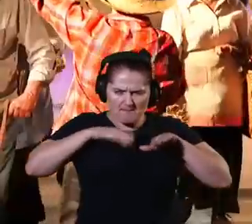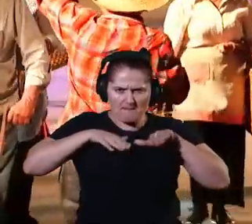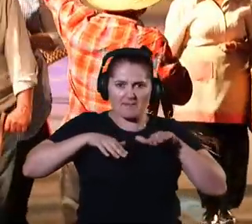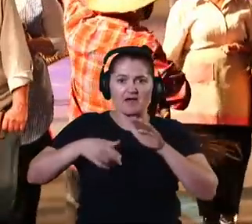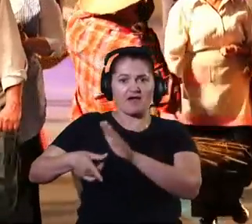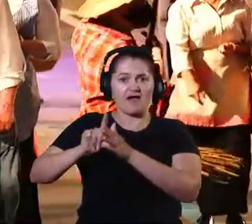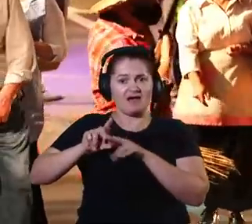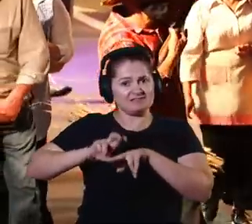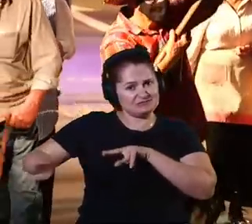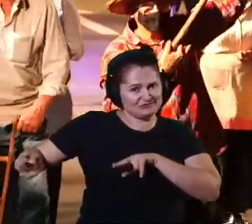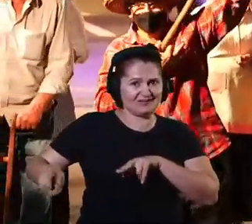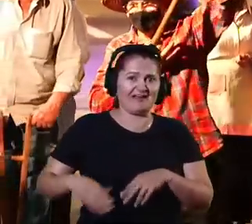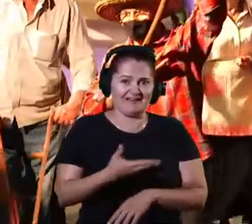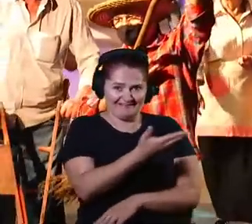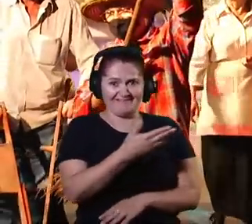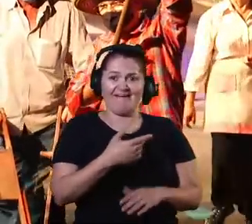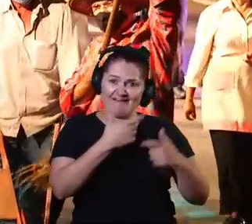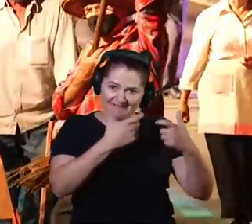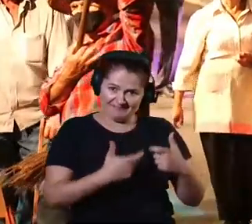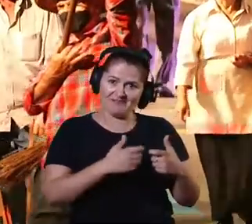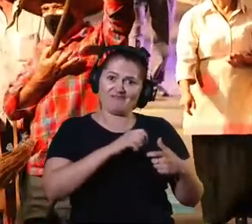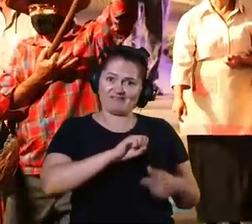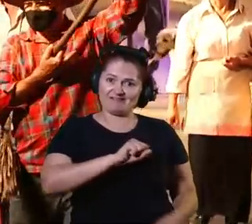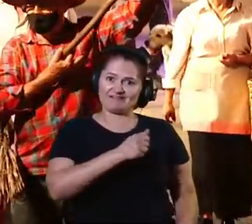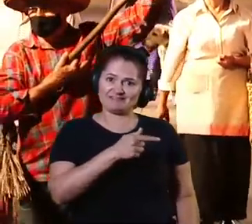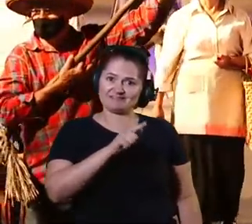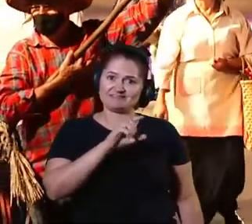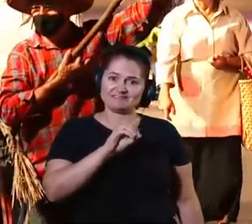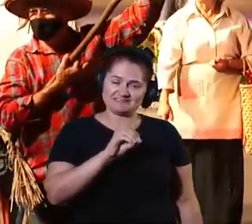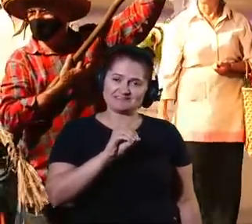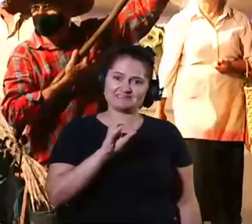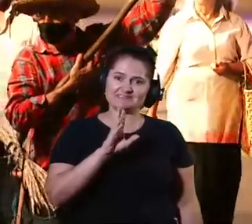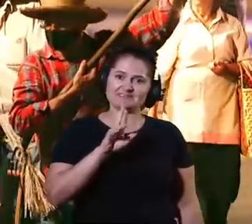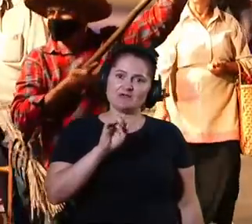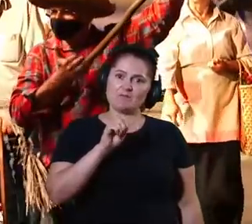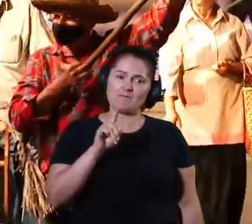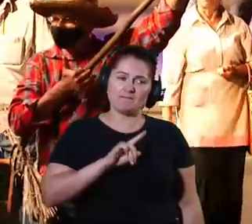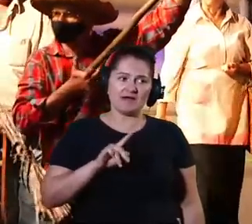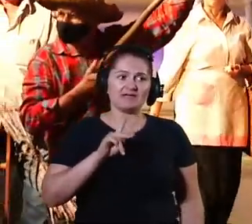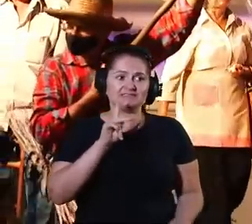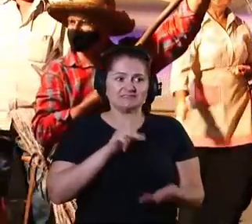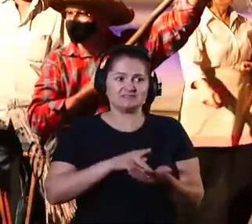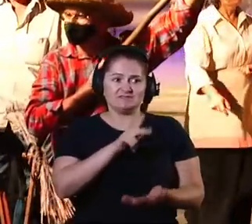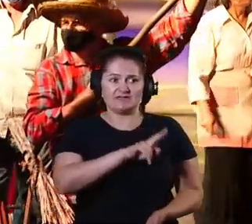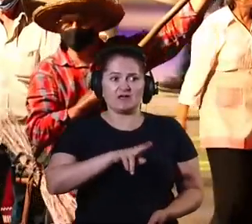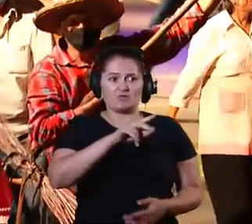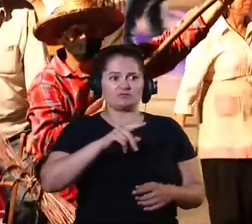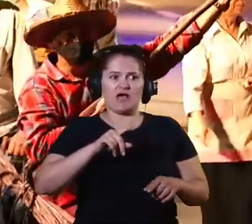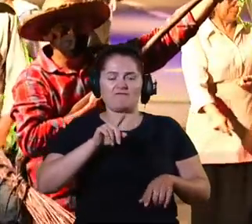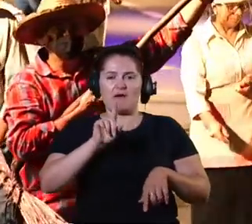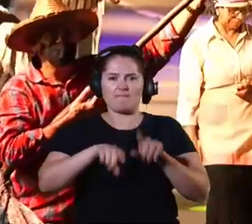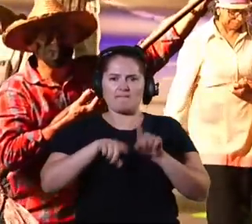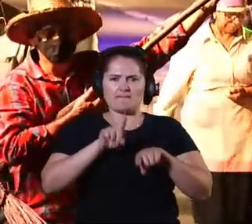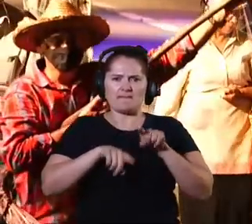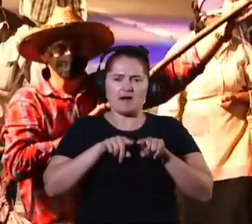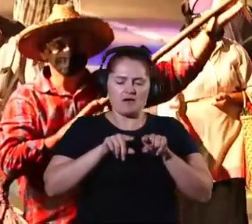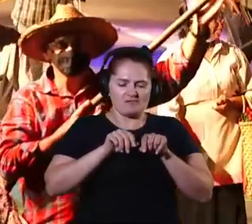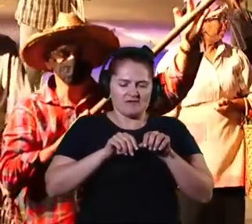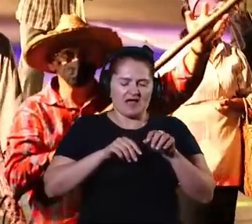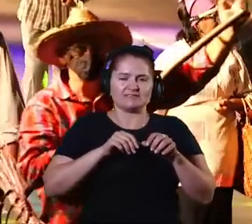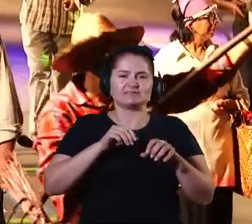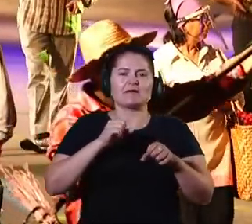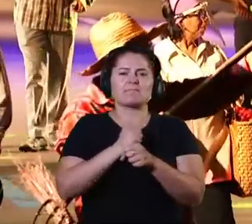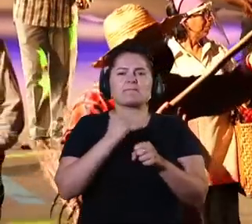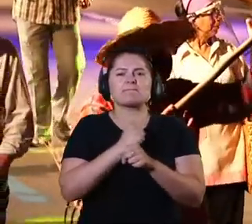Mas essa lá de São Brás. É São Brás, é. A trilhadeira, que era uma máquina muito utilizada na época para poder debulhar